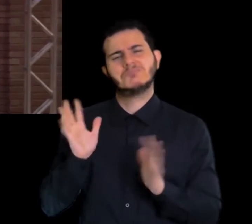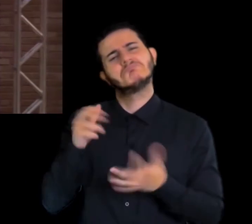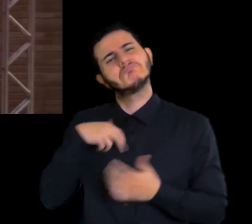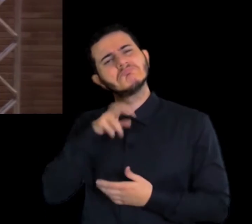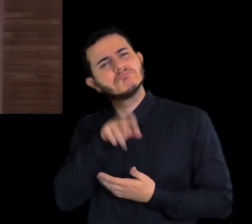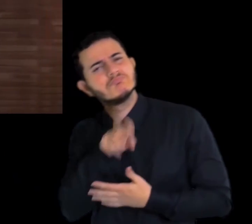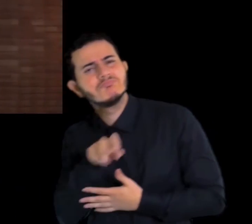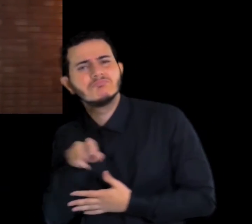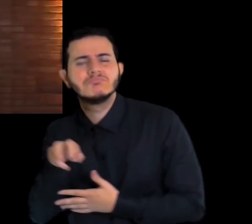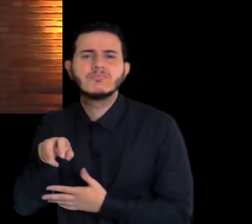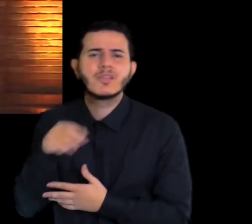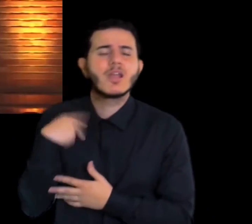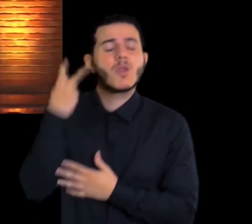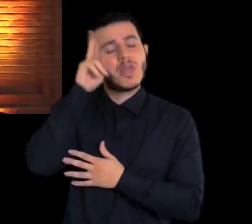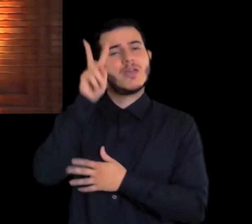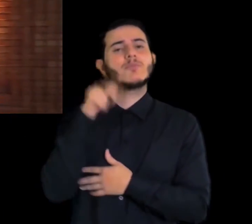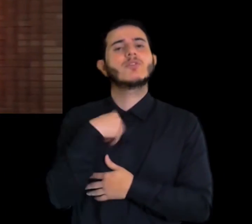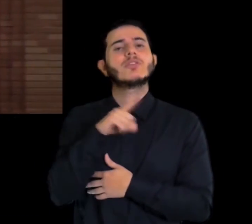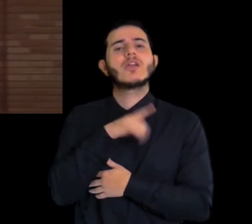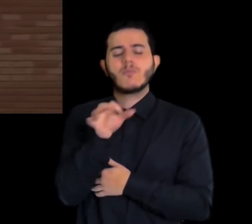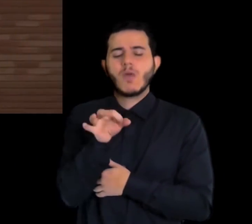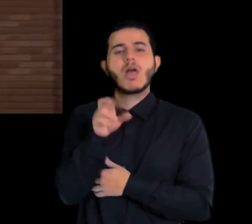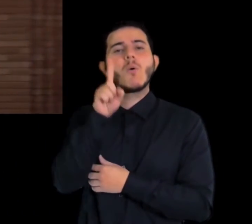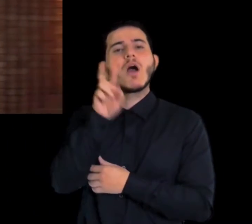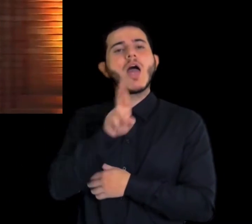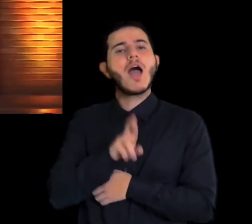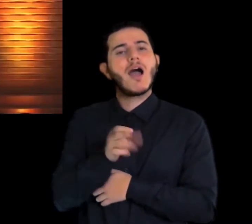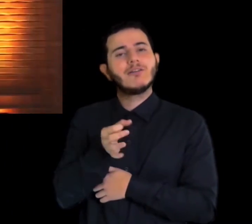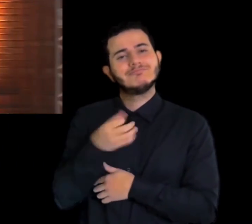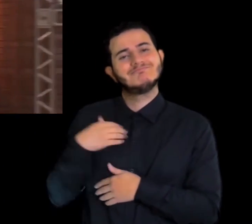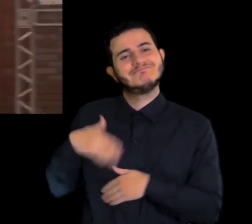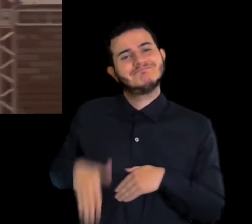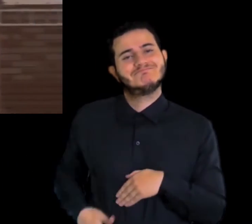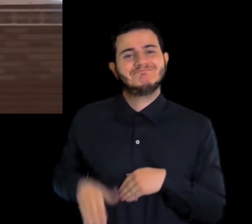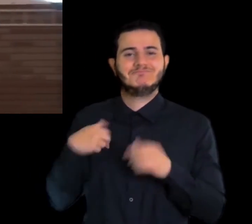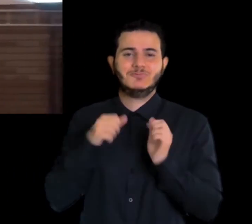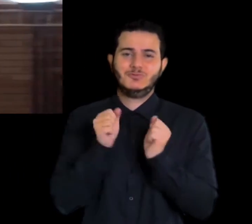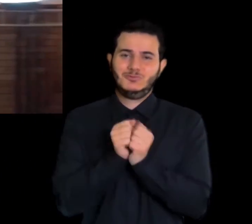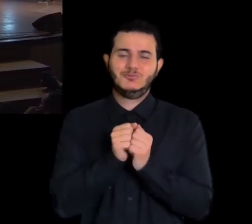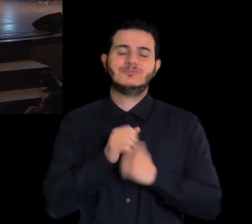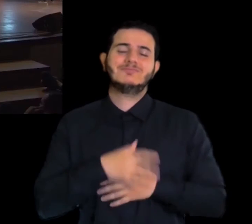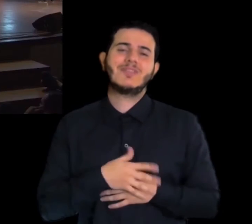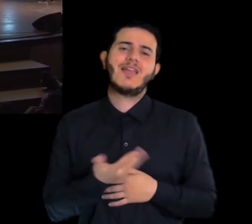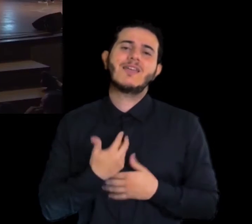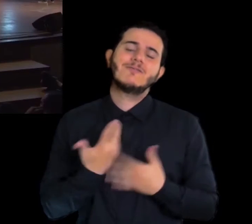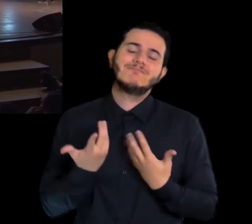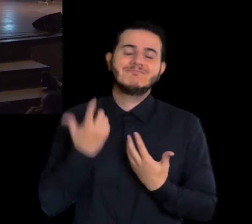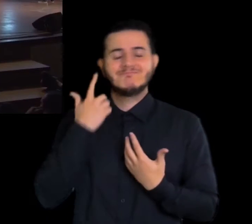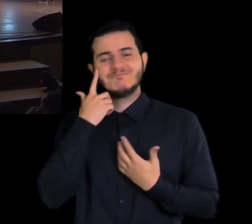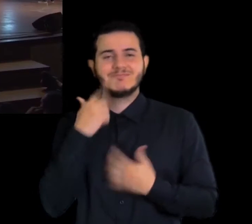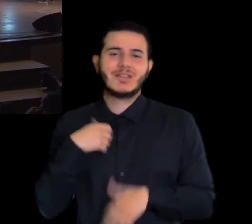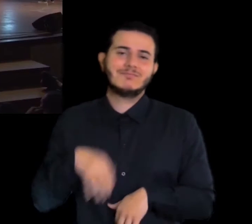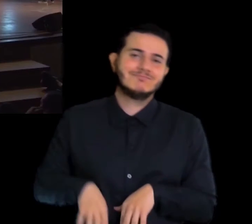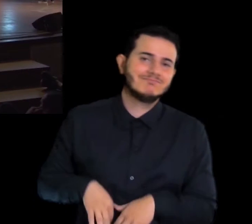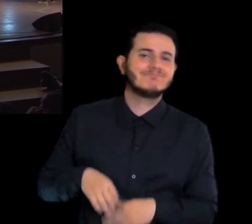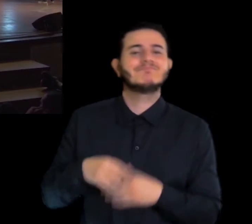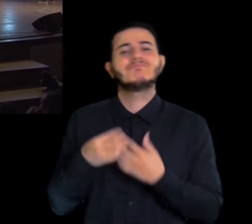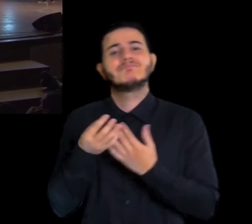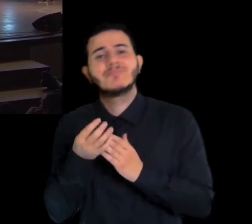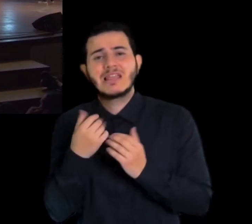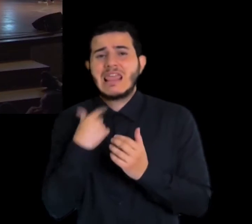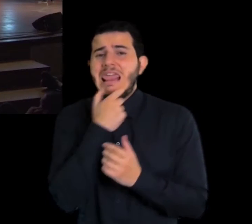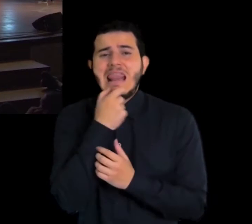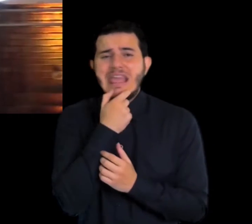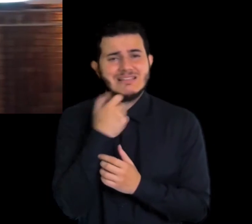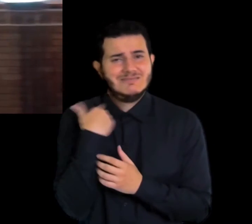nenhuma intenção, eu lembrei que eu tinha uma moeda de R$1 no meu bolso, que eu carregava comigo. E eu peguei e falei, cara, aí eu cheguei para o italiano,